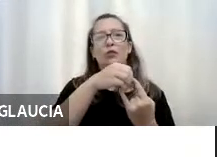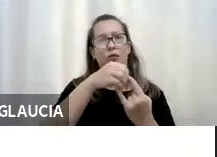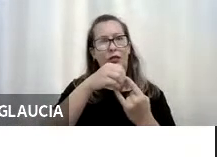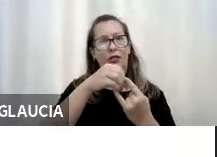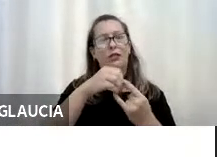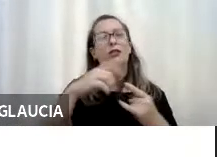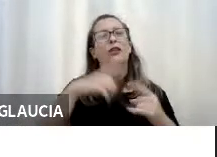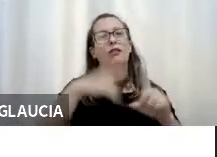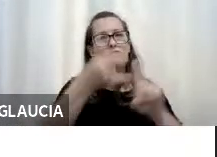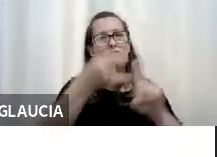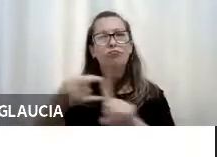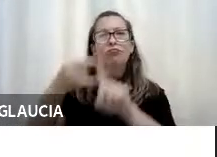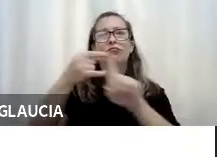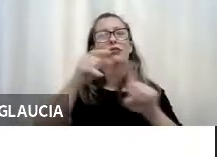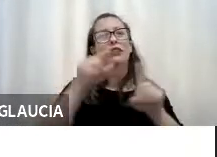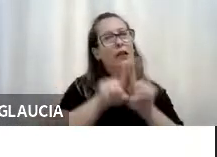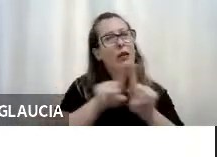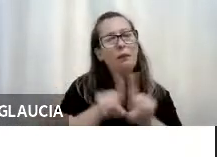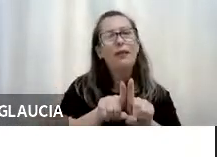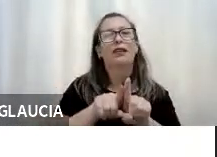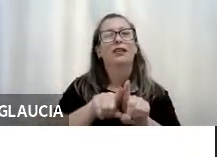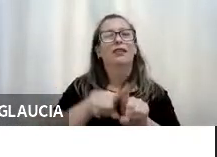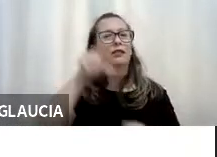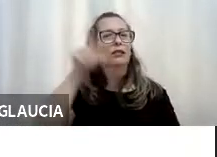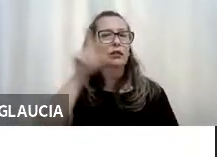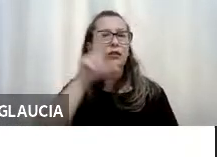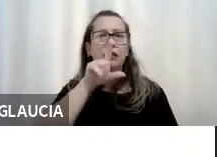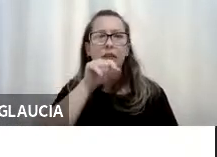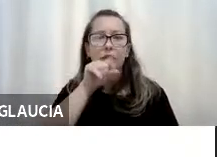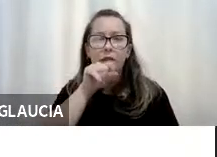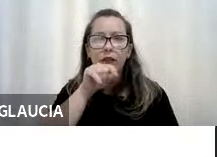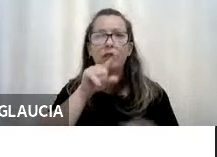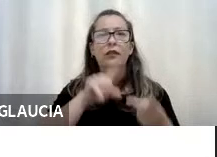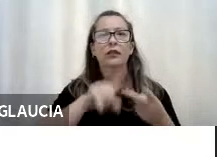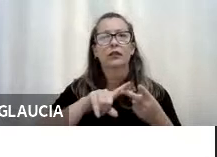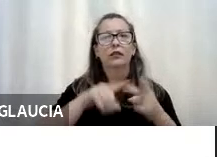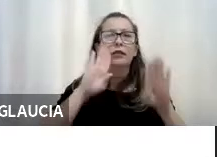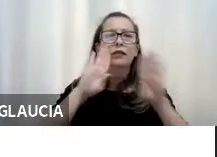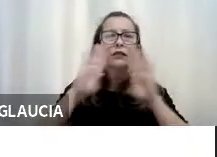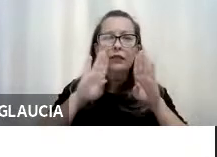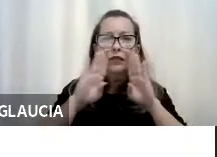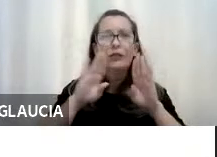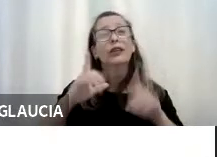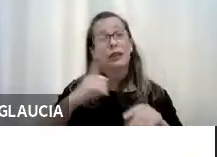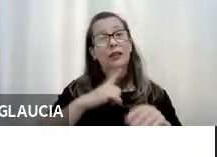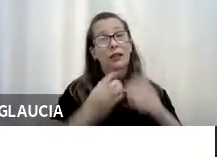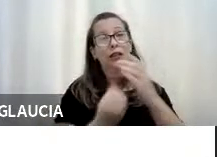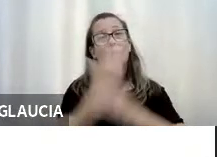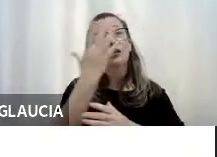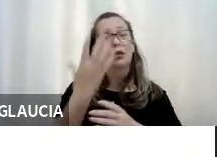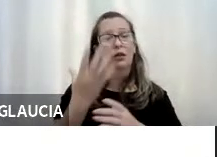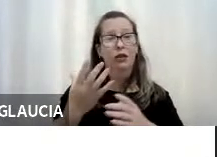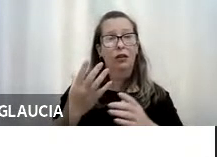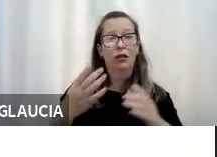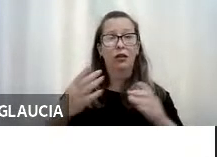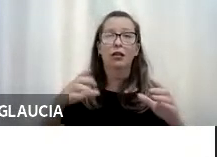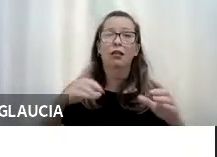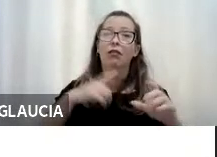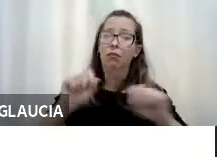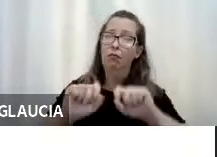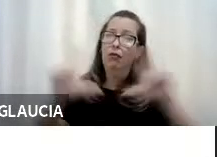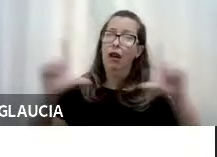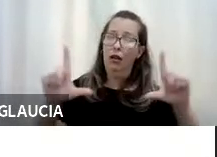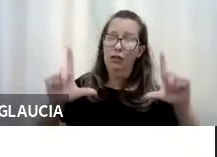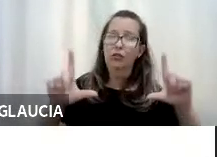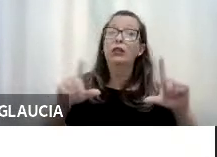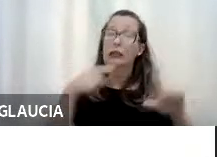do Facebook. São essas páginas dinâmicas que eles criaram, né? E que a Fiocruz teve uma participação bastante grande